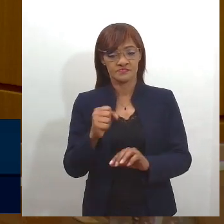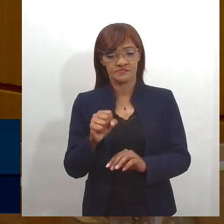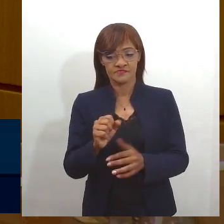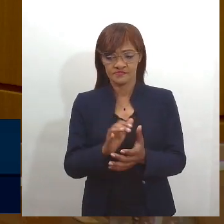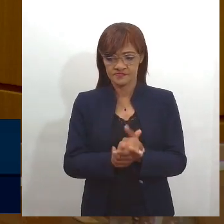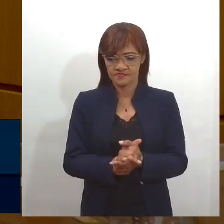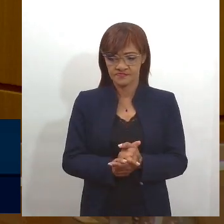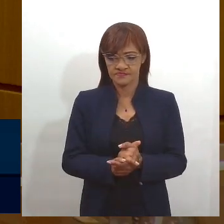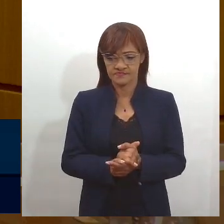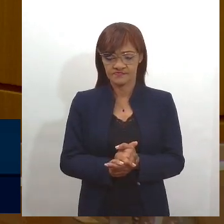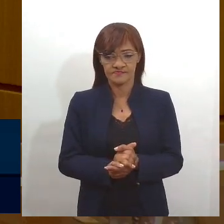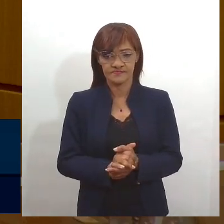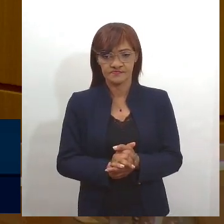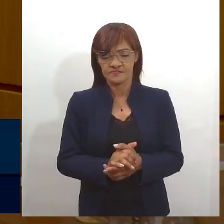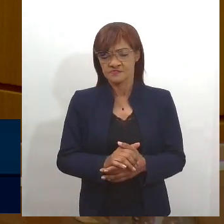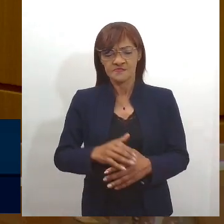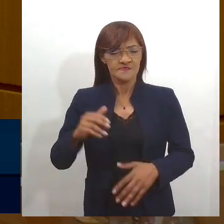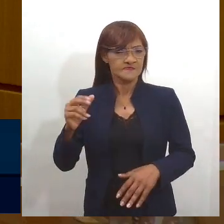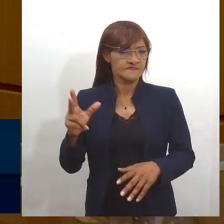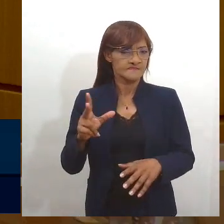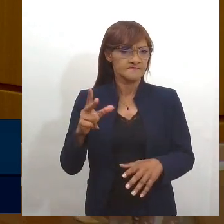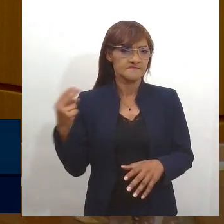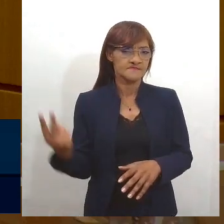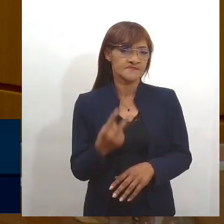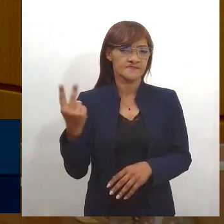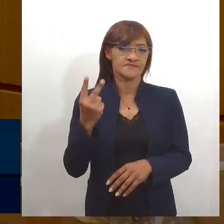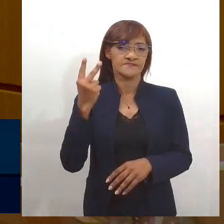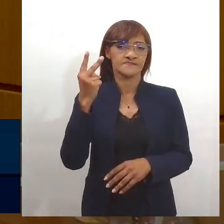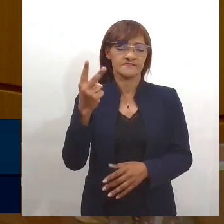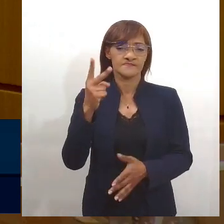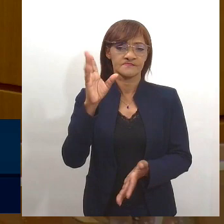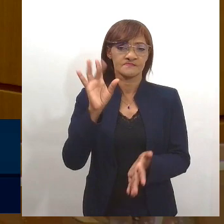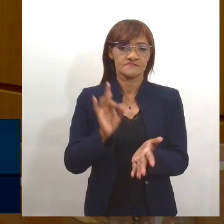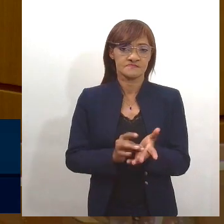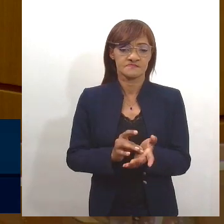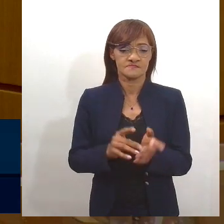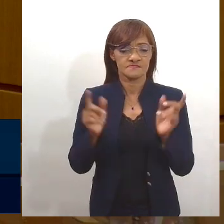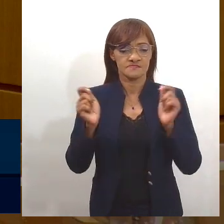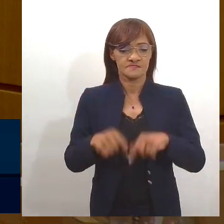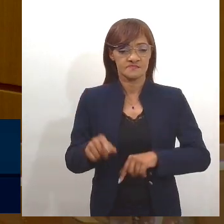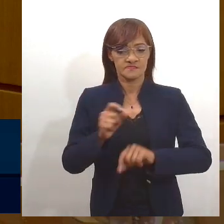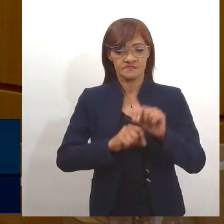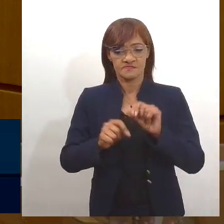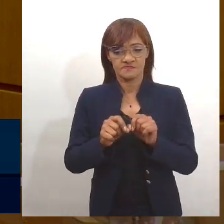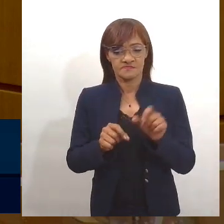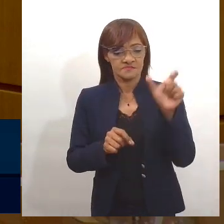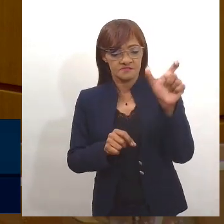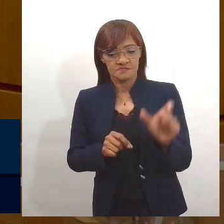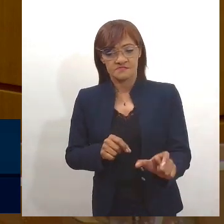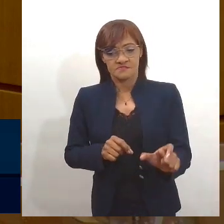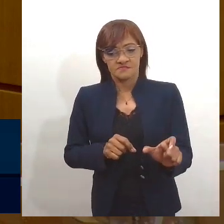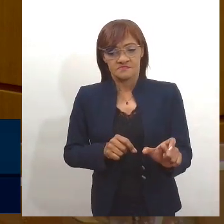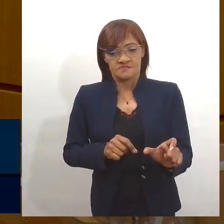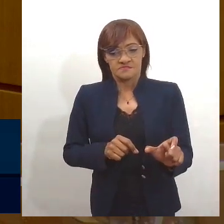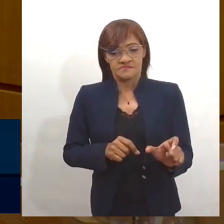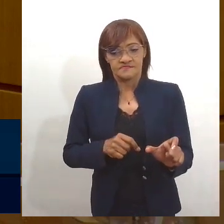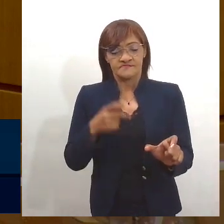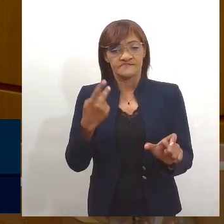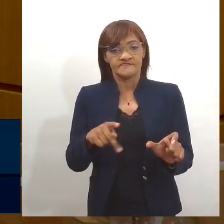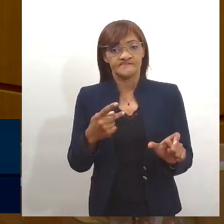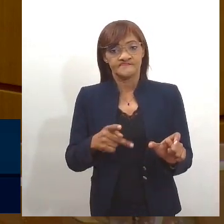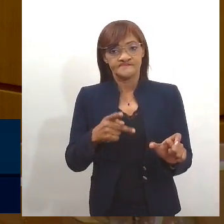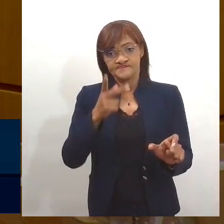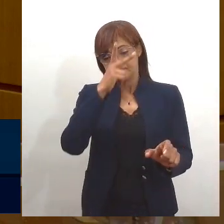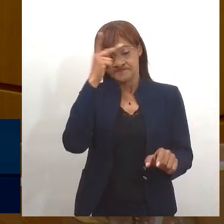mero reconhecimento legal, que equipara o agraciado a um conterrâneo, a uma pessoa desta terra.